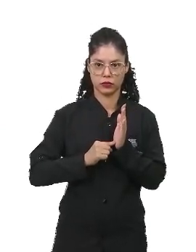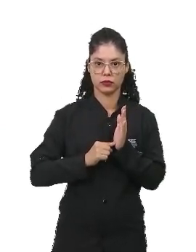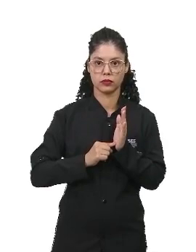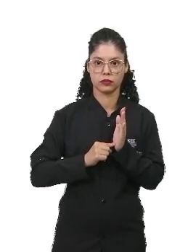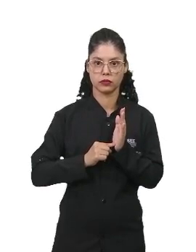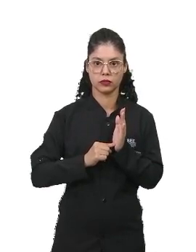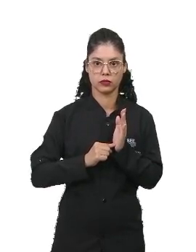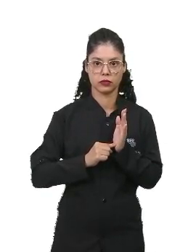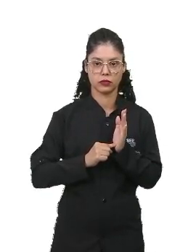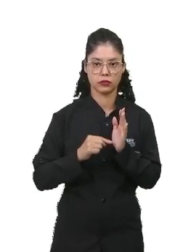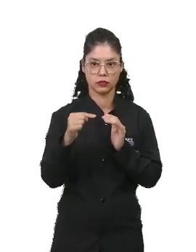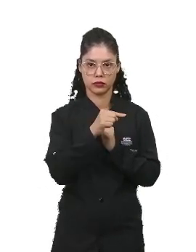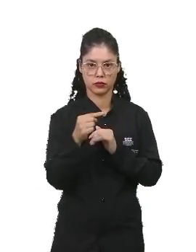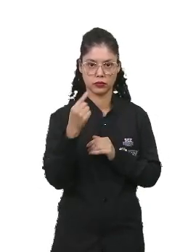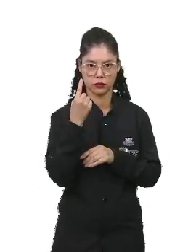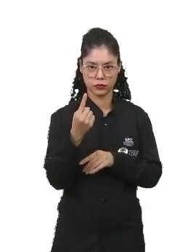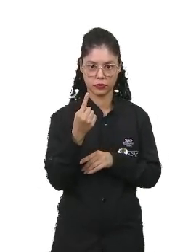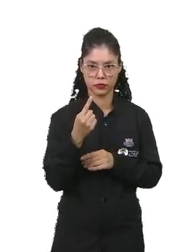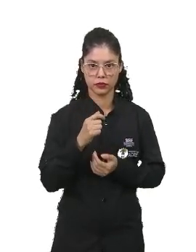então menos 1,